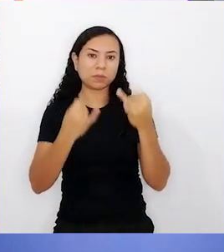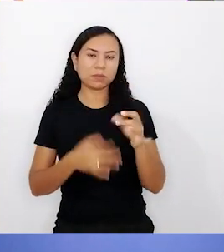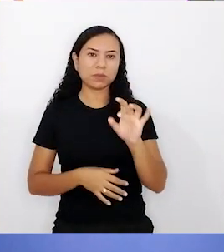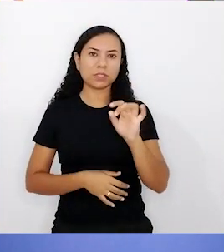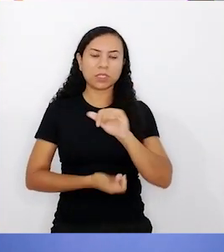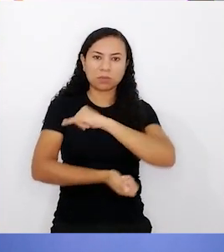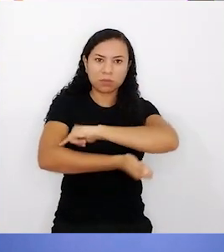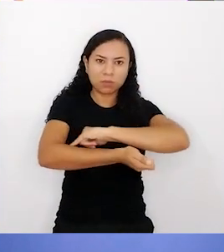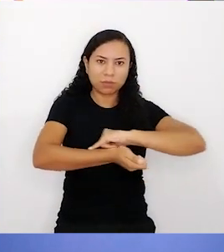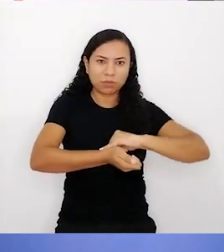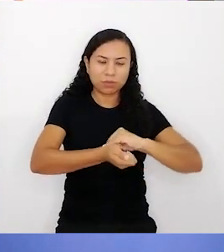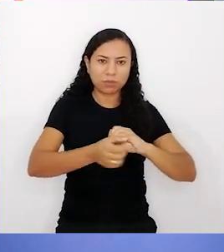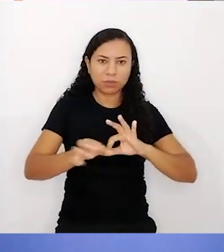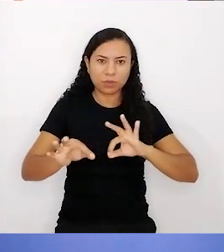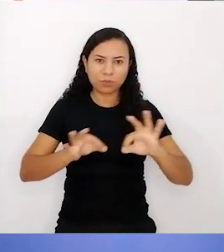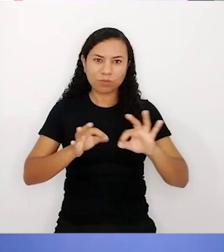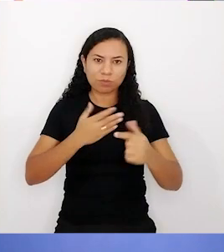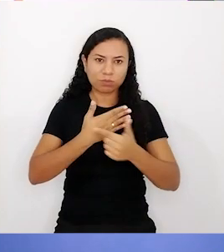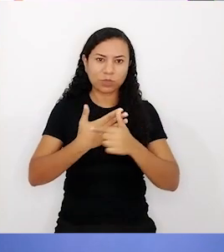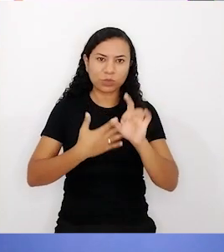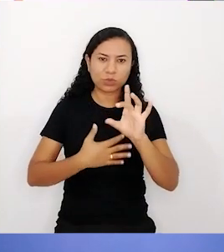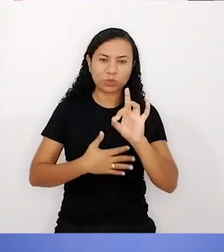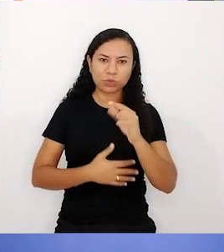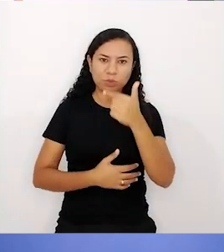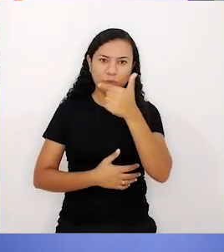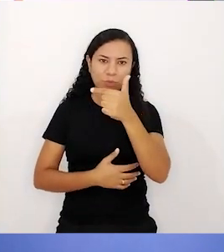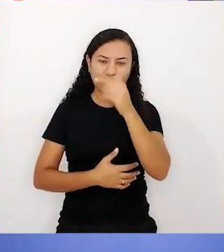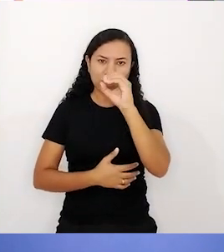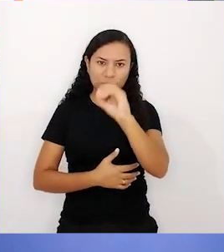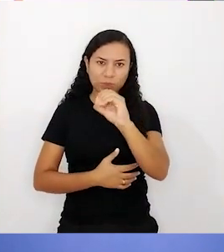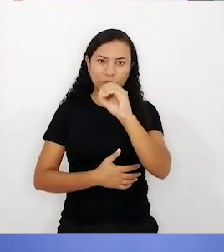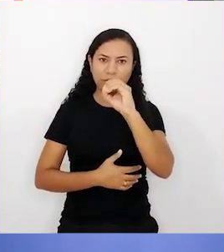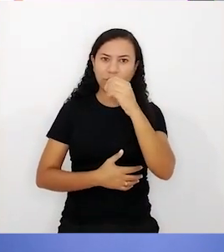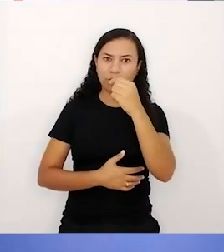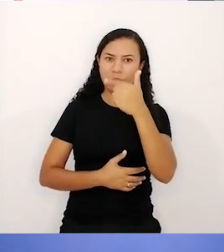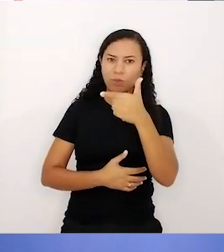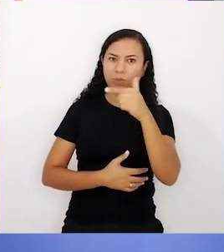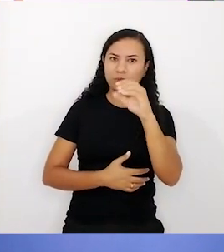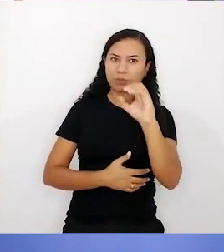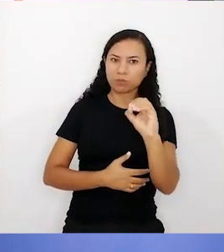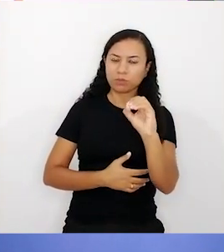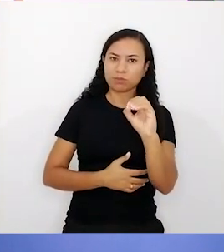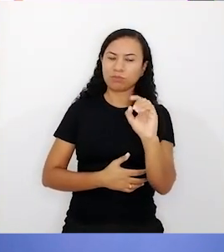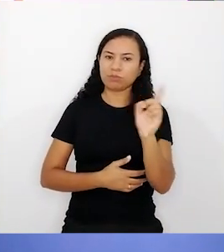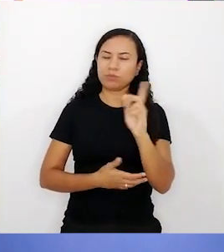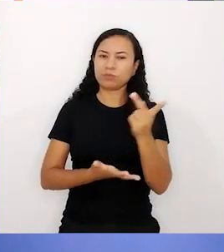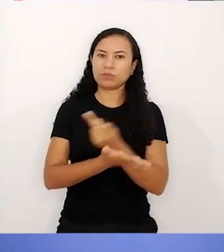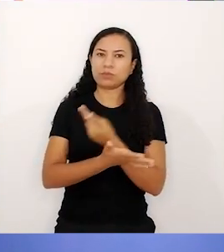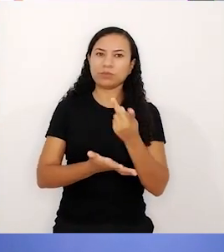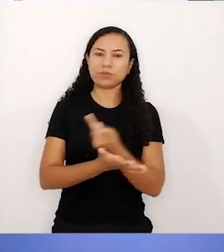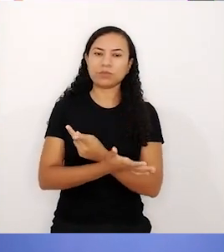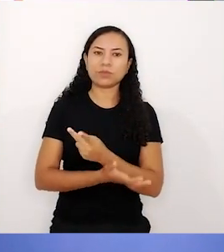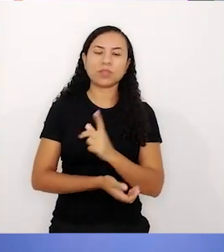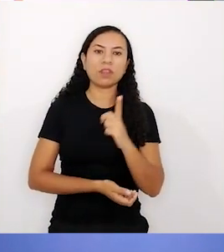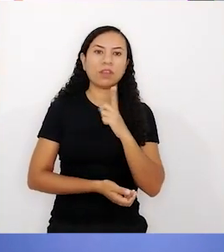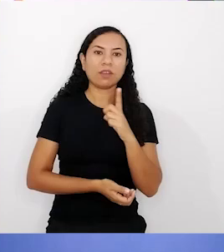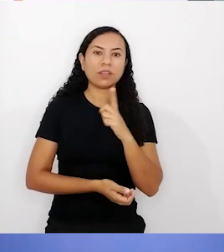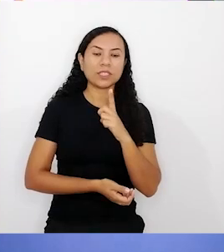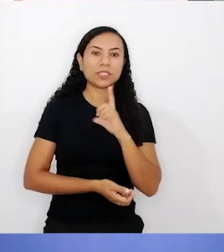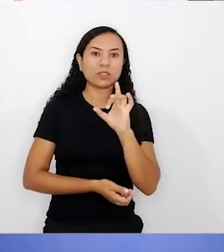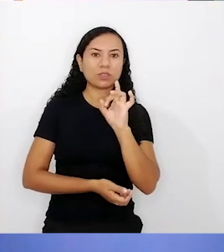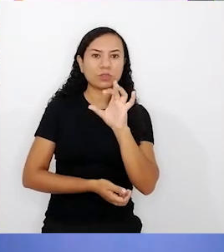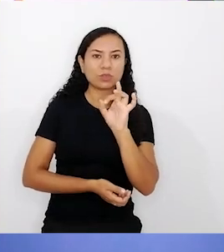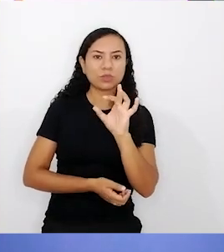carbônico. Errado também. Já expliquei que o sangue é rico em gás carbônico apenas na